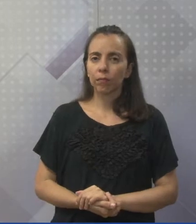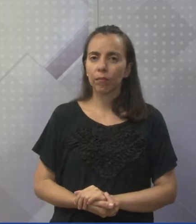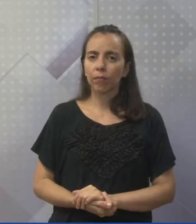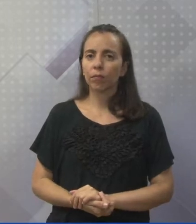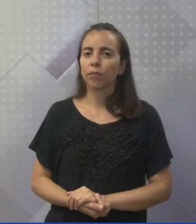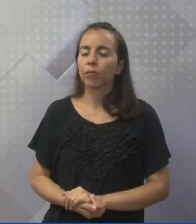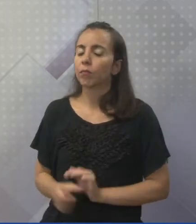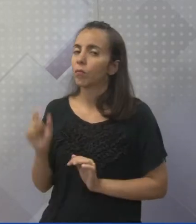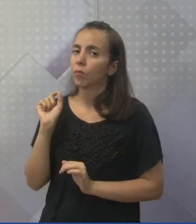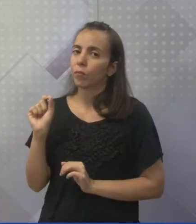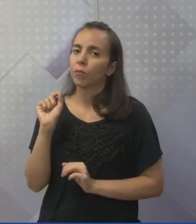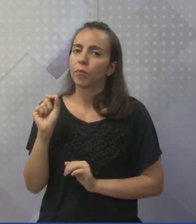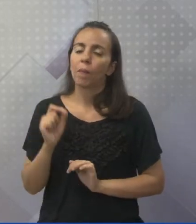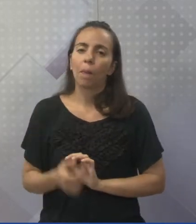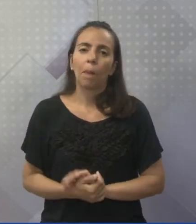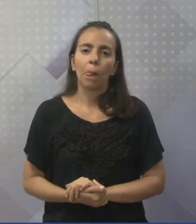dispensaria